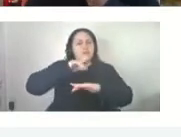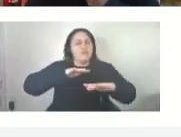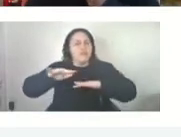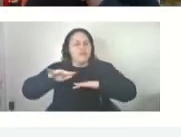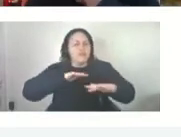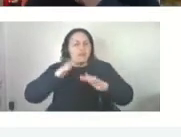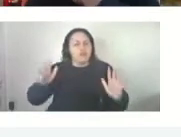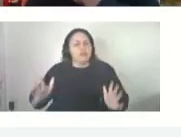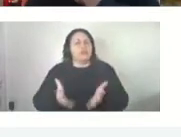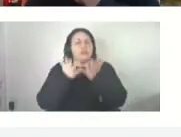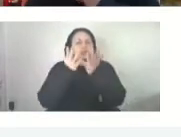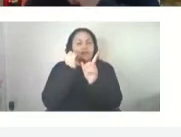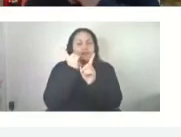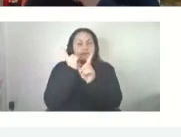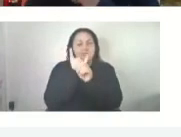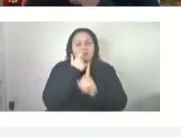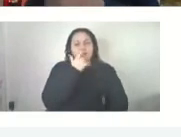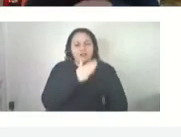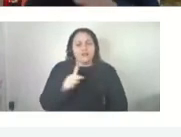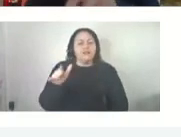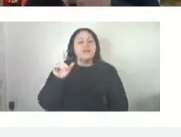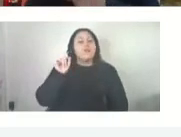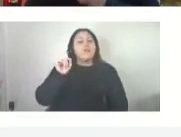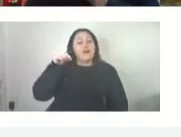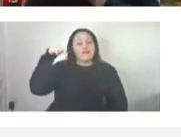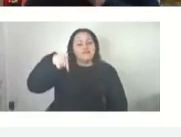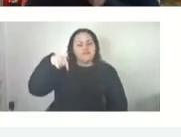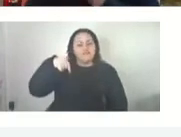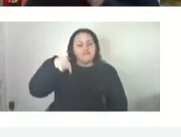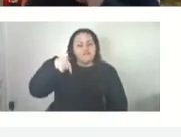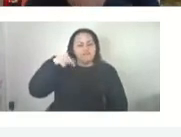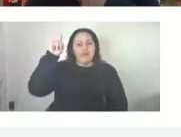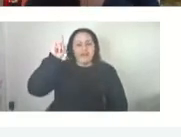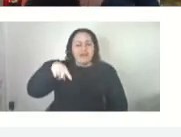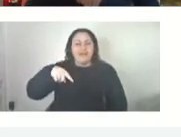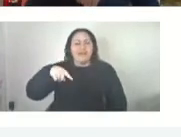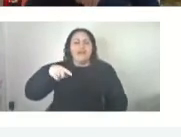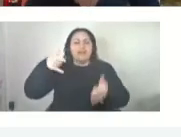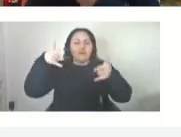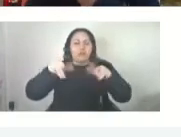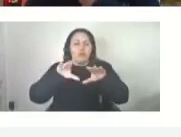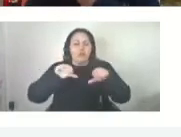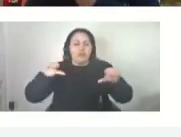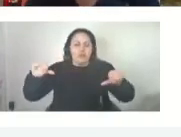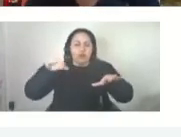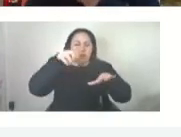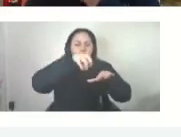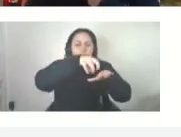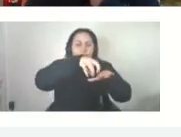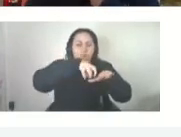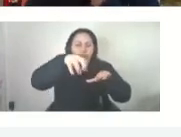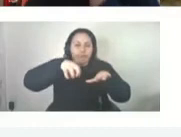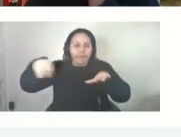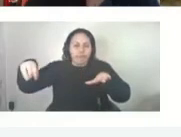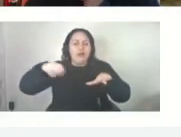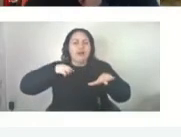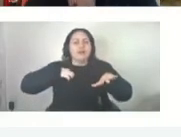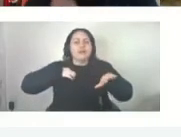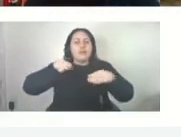com as crianças, foi essa aí, que é essa imagem de um colchão piramidal com um saco plástico que me